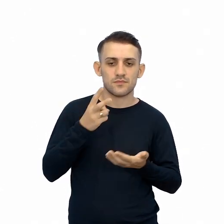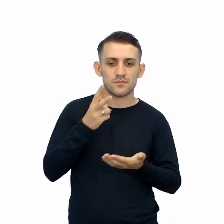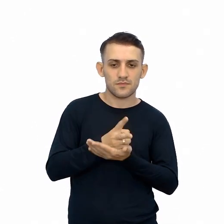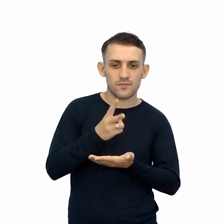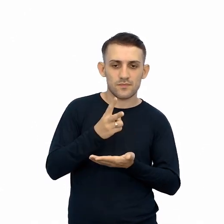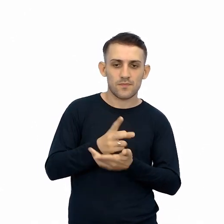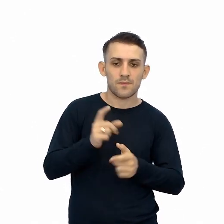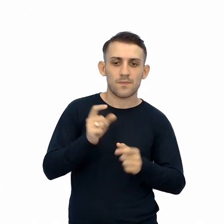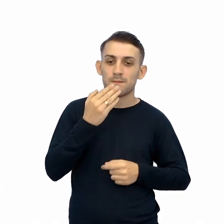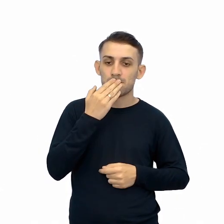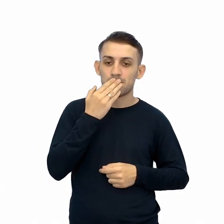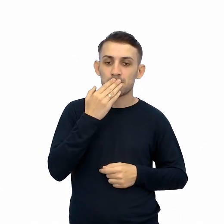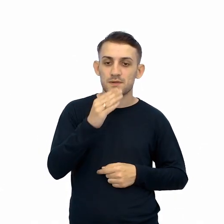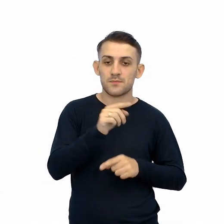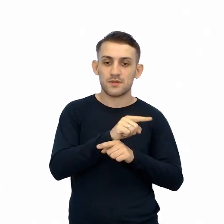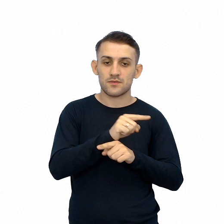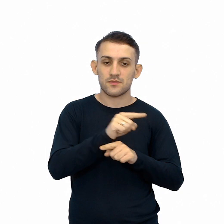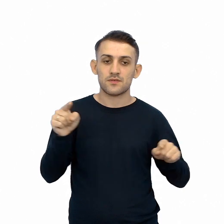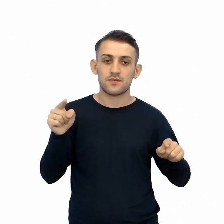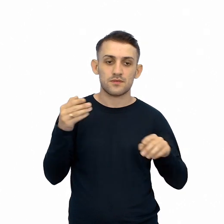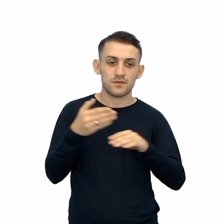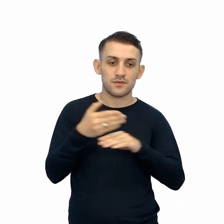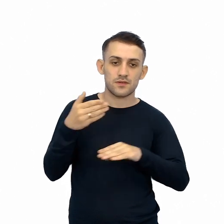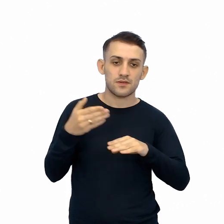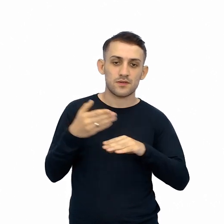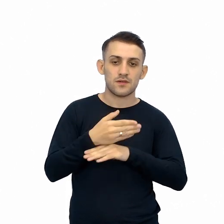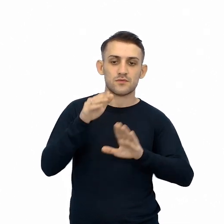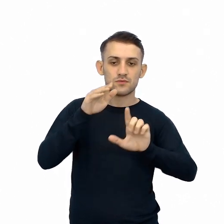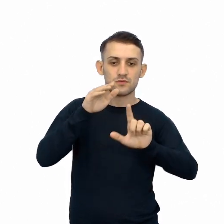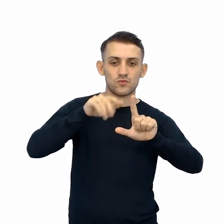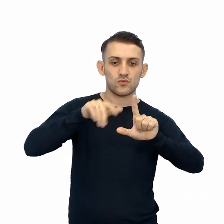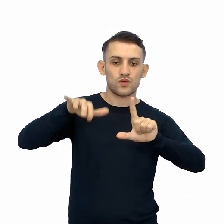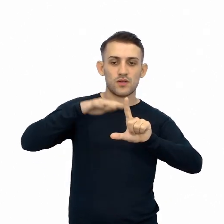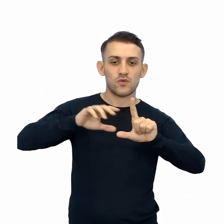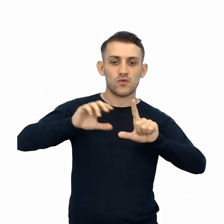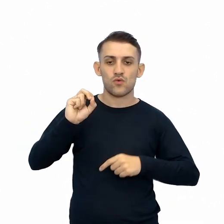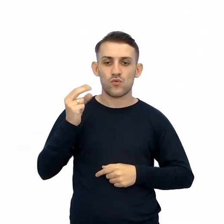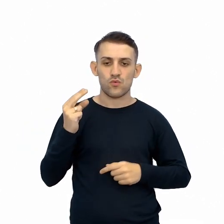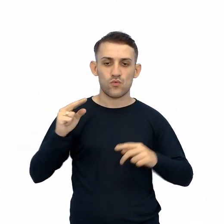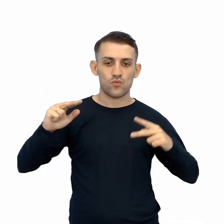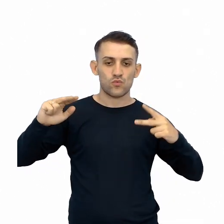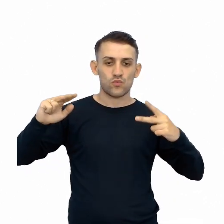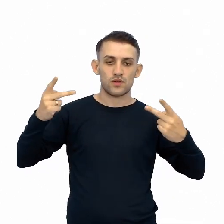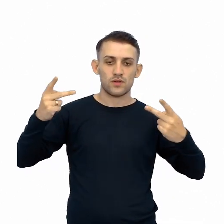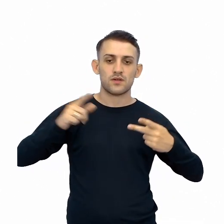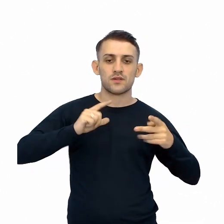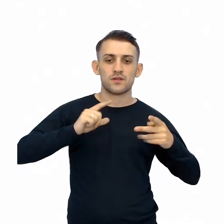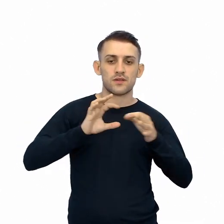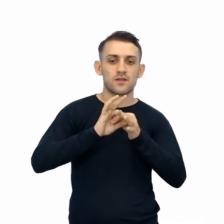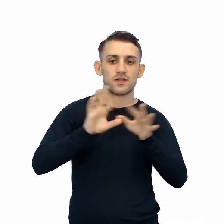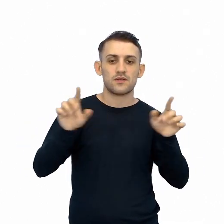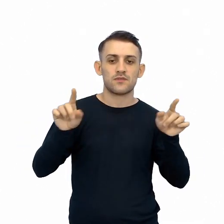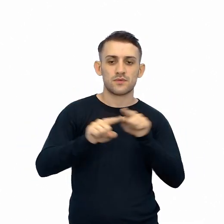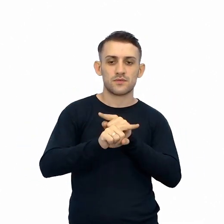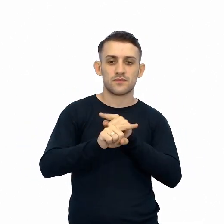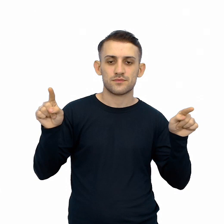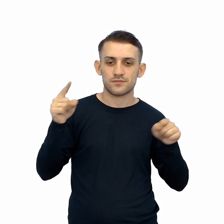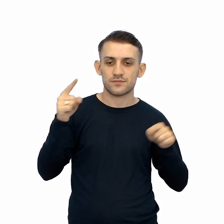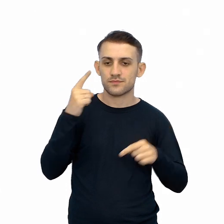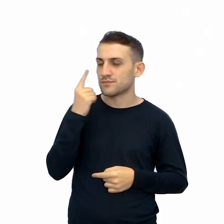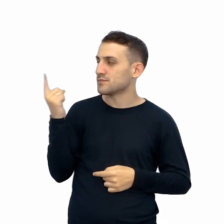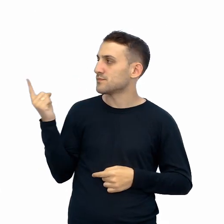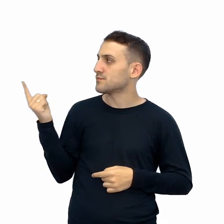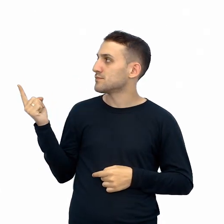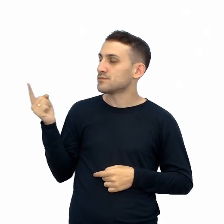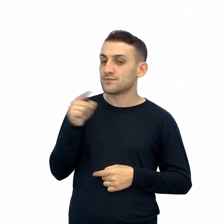faço, de pedir para que vocês acessem o QR Code ou o link que estão aí nesse slide, para